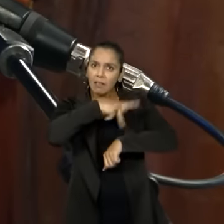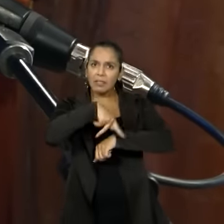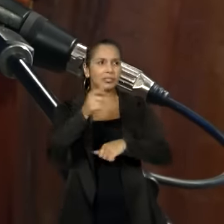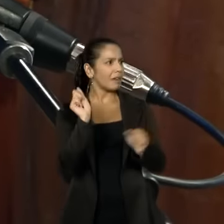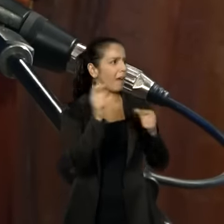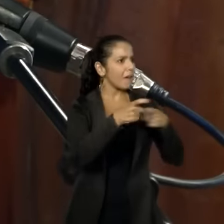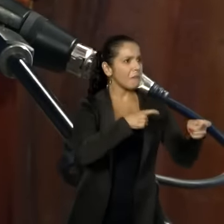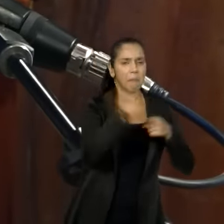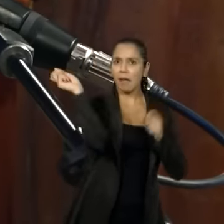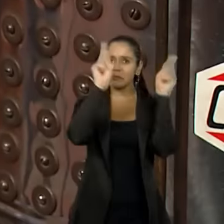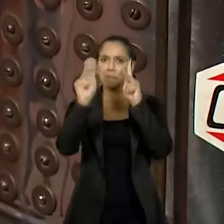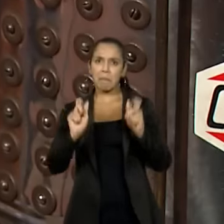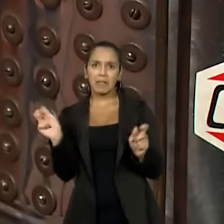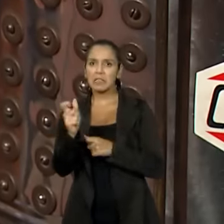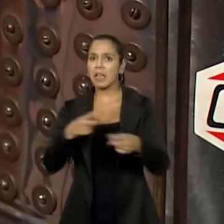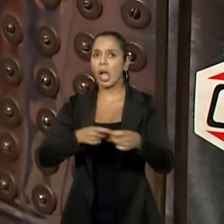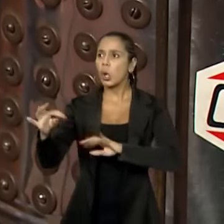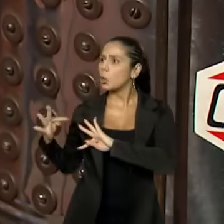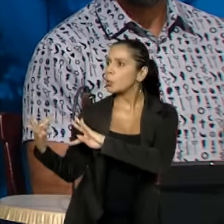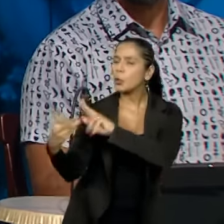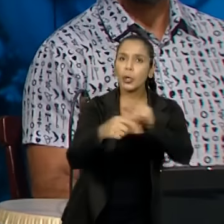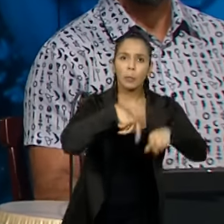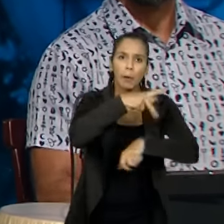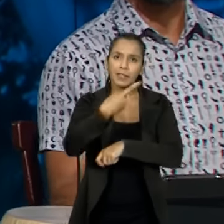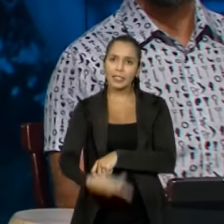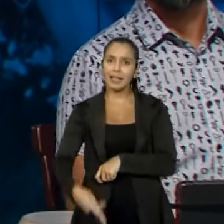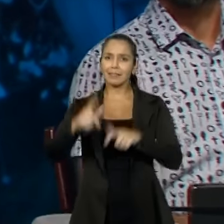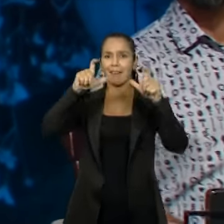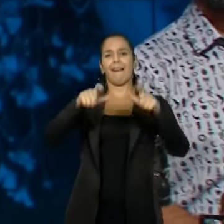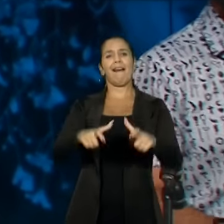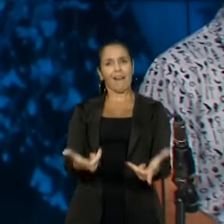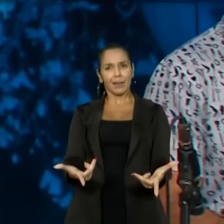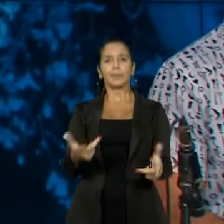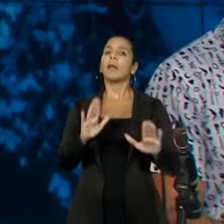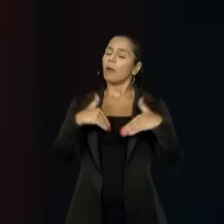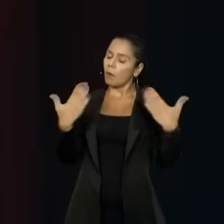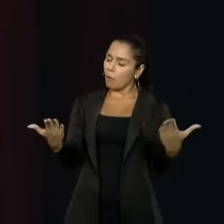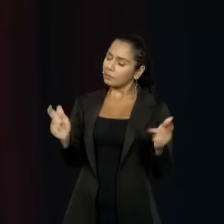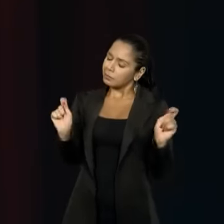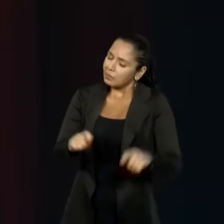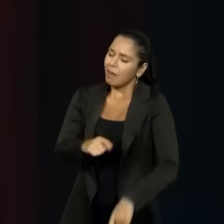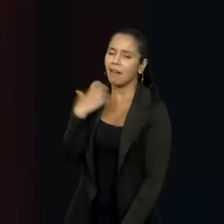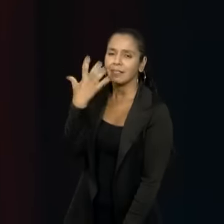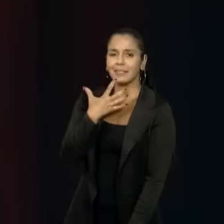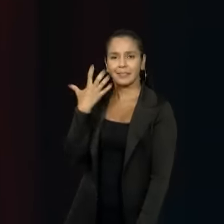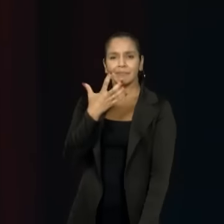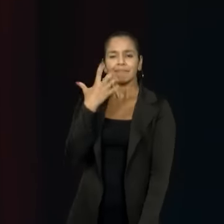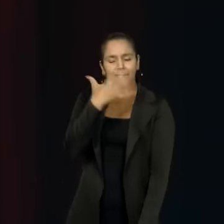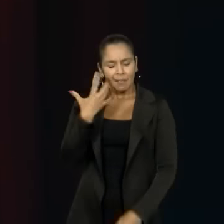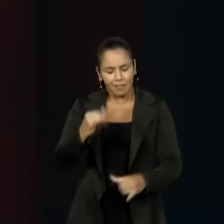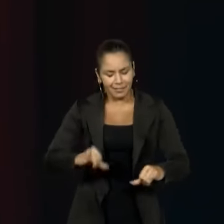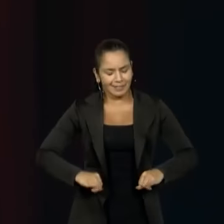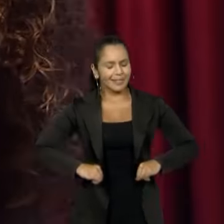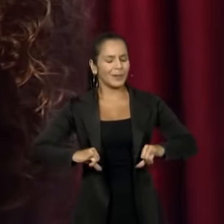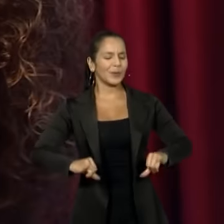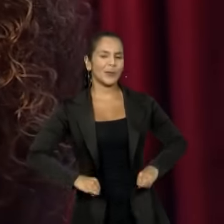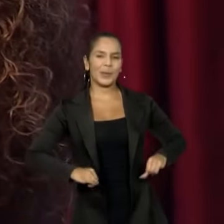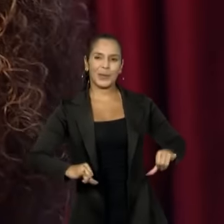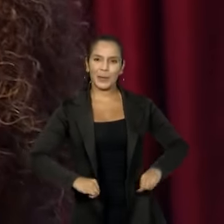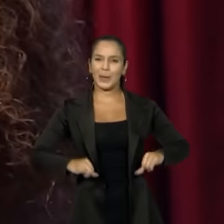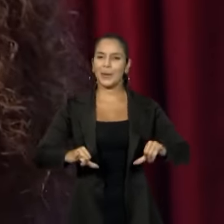adiantou. E de guerra em paz, de paz em guerra, todo povo dessa terra, quando pode cantar, canta